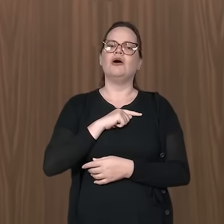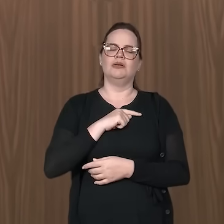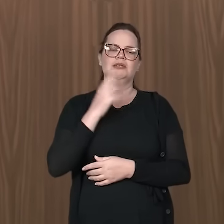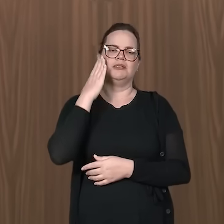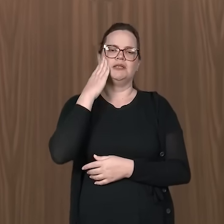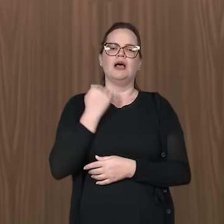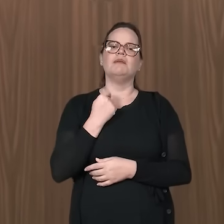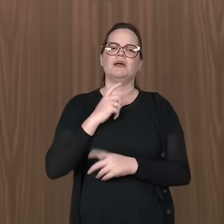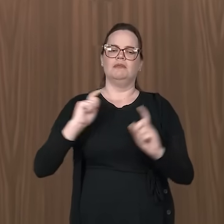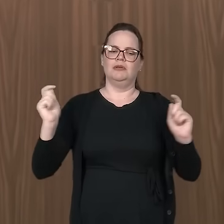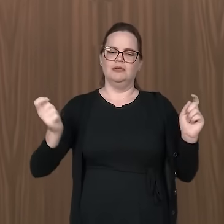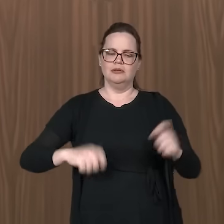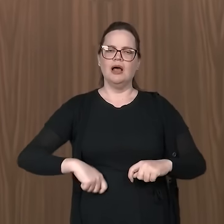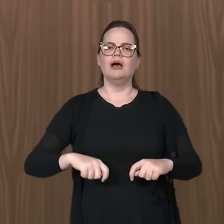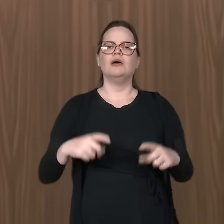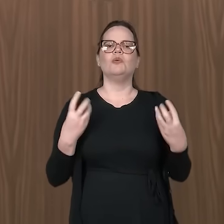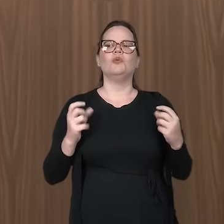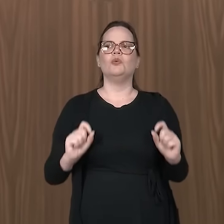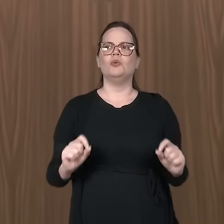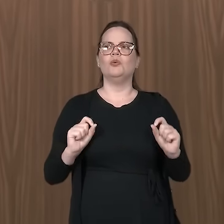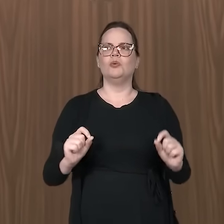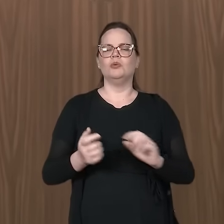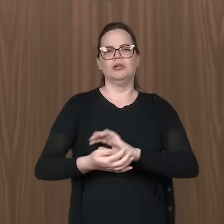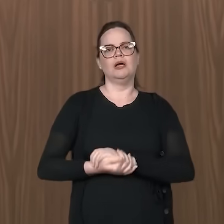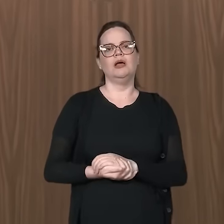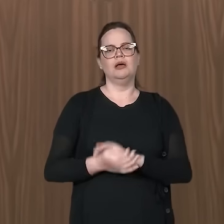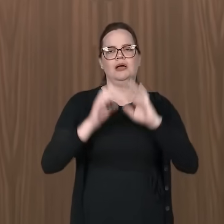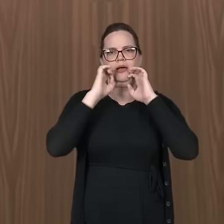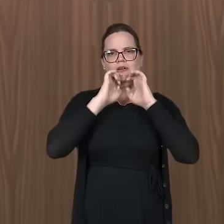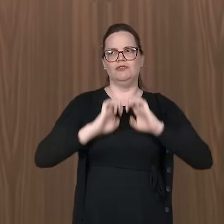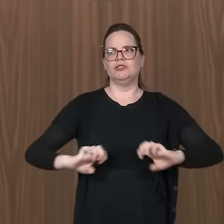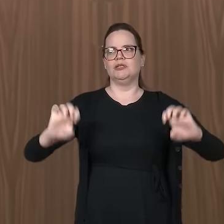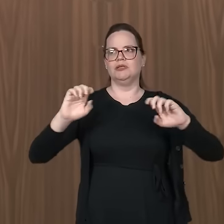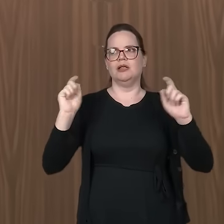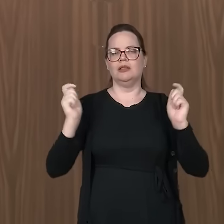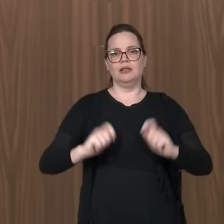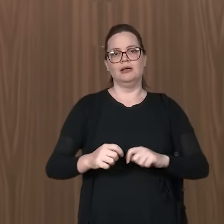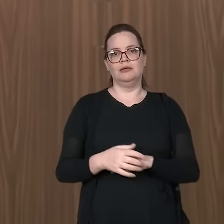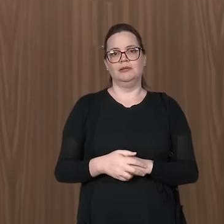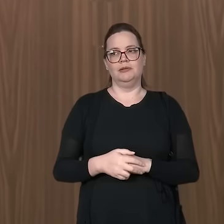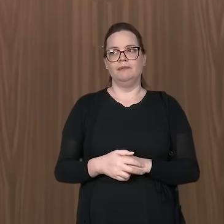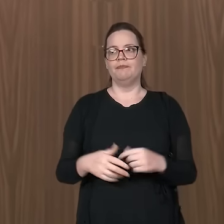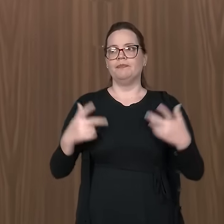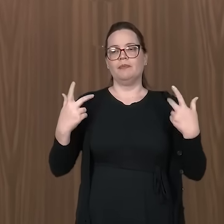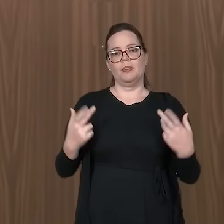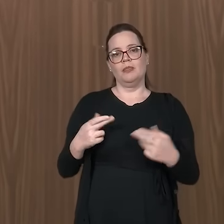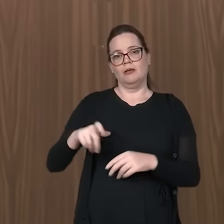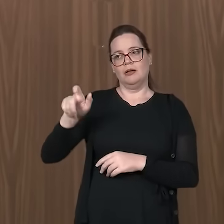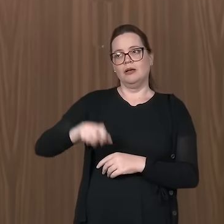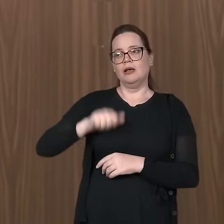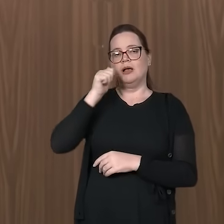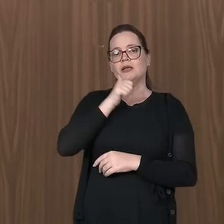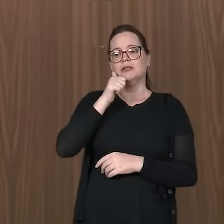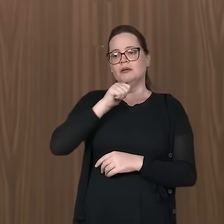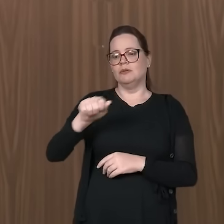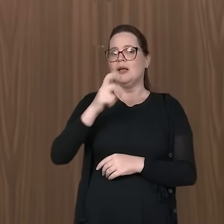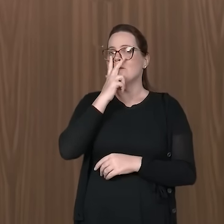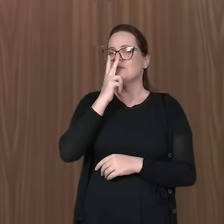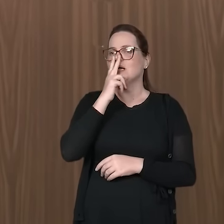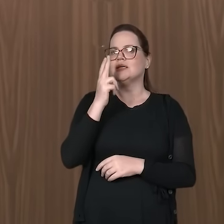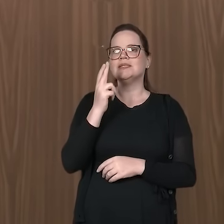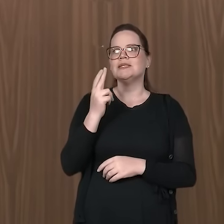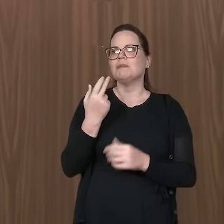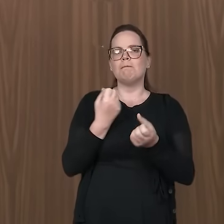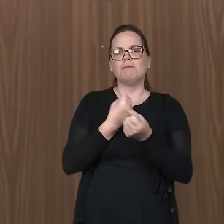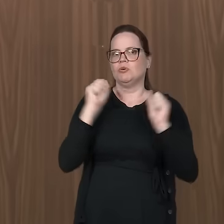já estamos aptos a sairmos para evangelizar. E esta mulher, como já disse, a mais improvável de